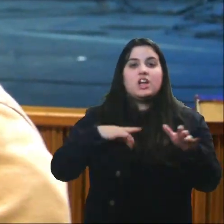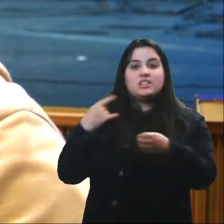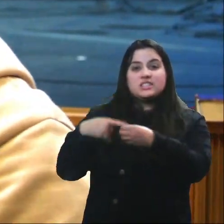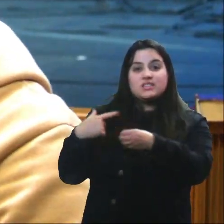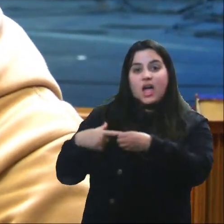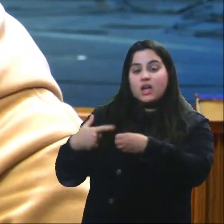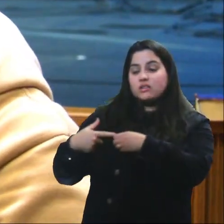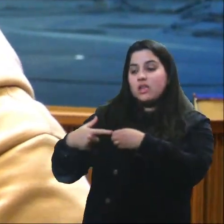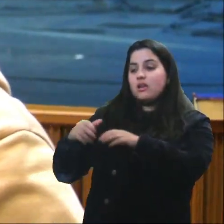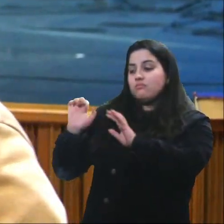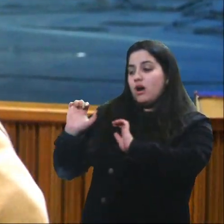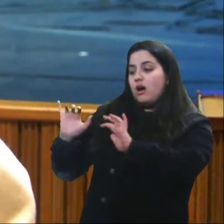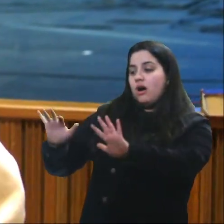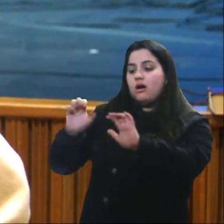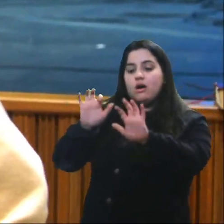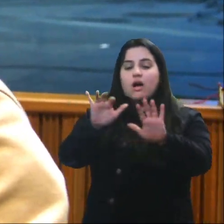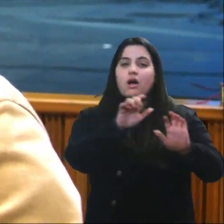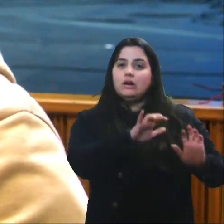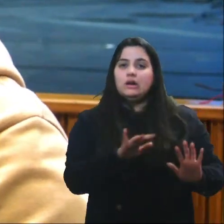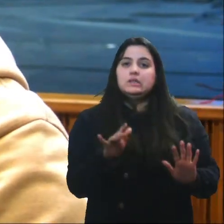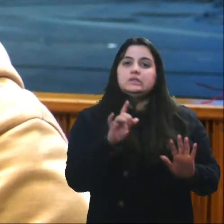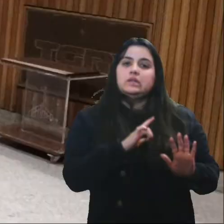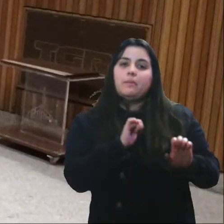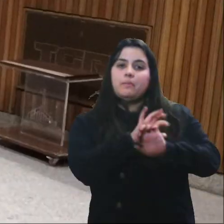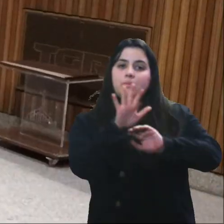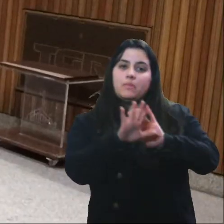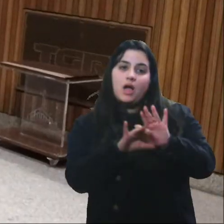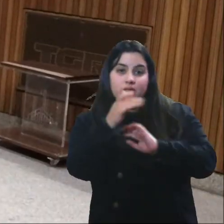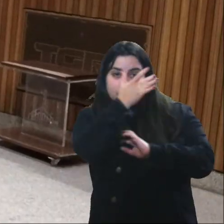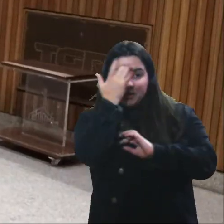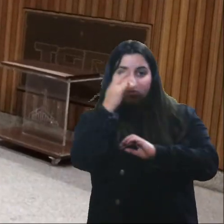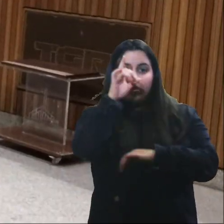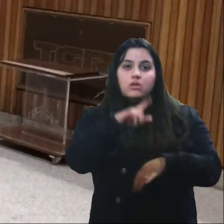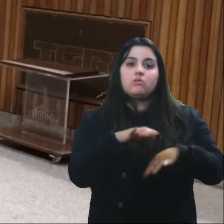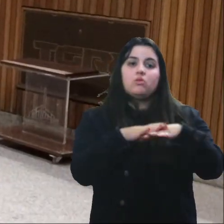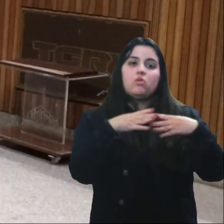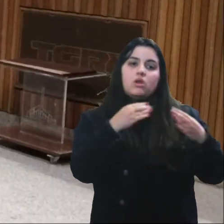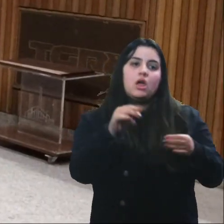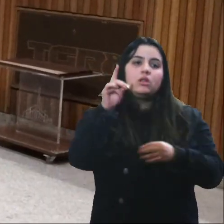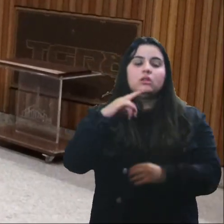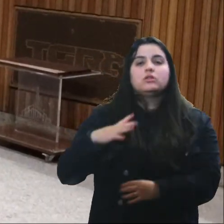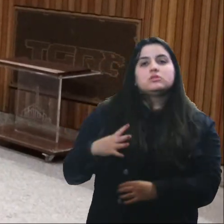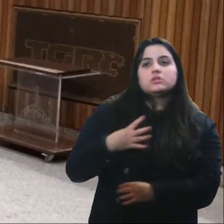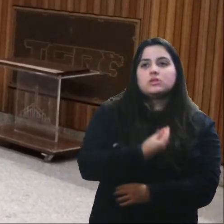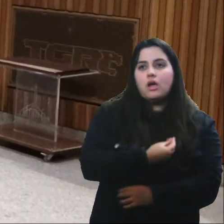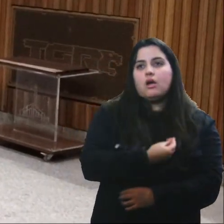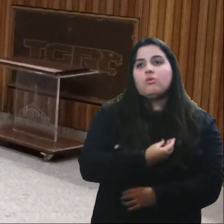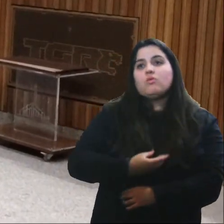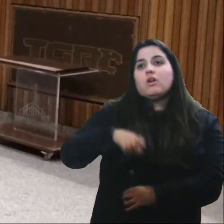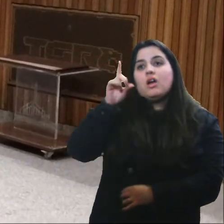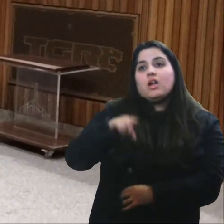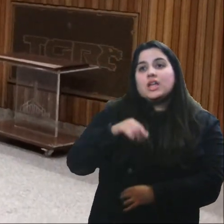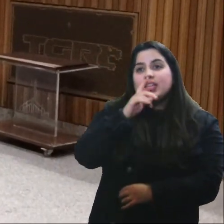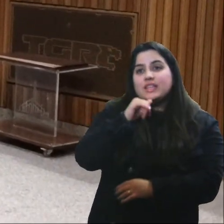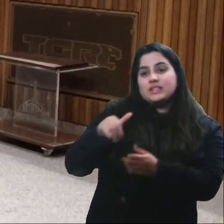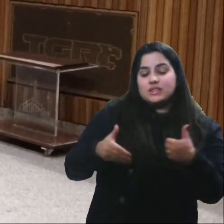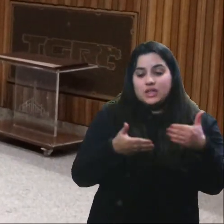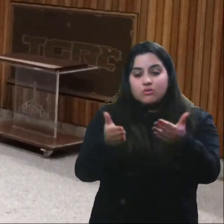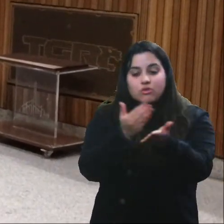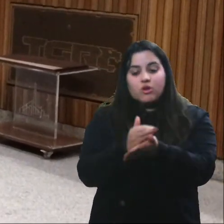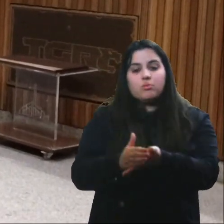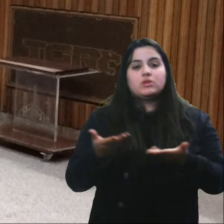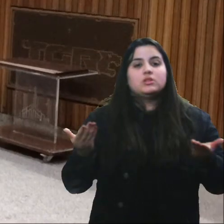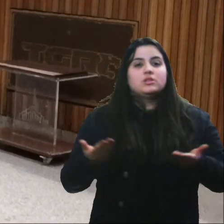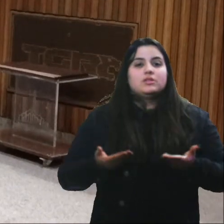cidade, e eles impunham as mãos nas pessoas, e as pessoas eram curadas, eram salvas. Esse rio está começando agora.